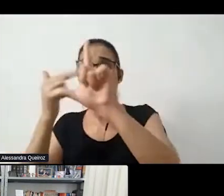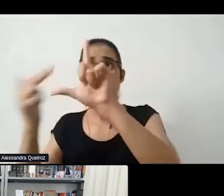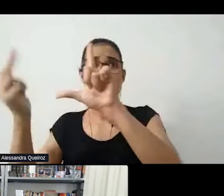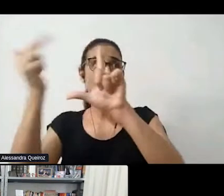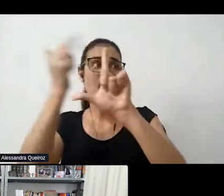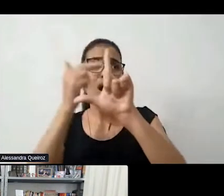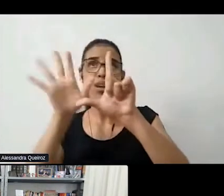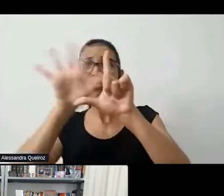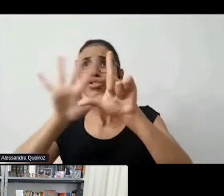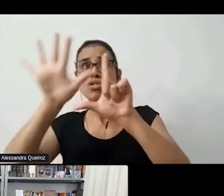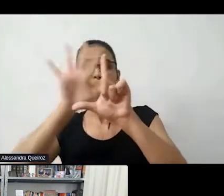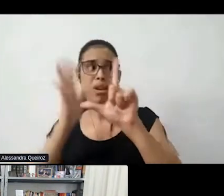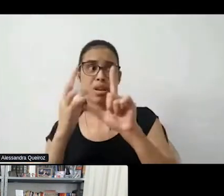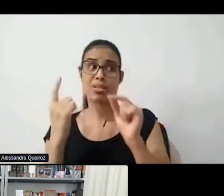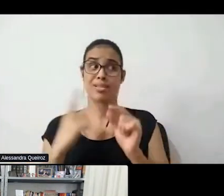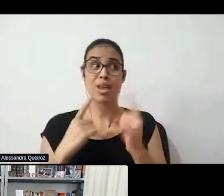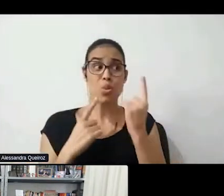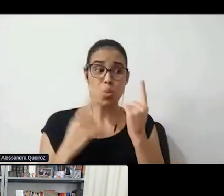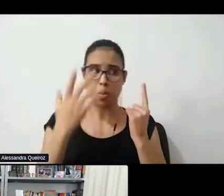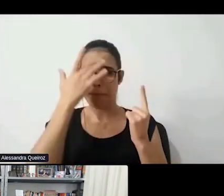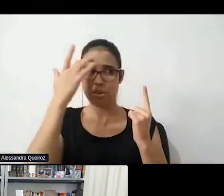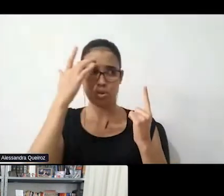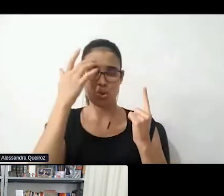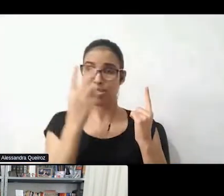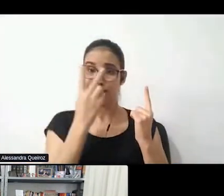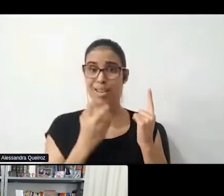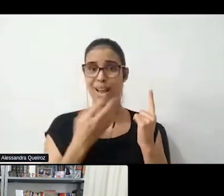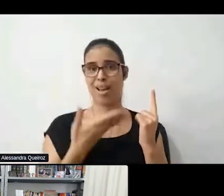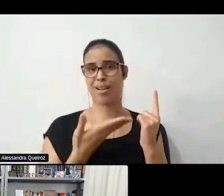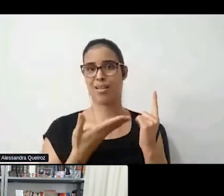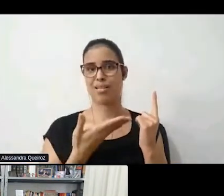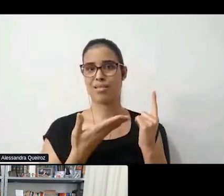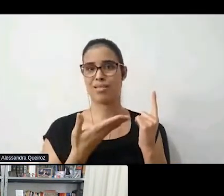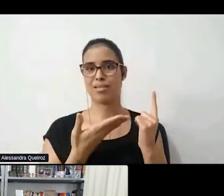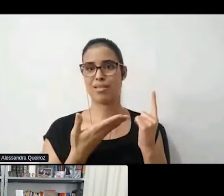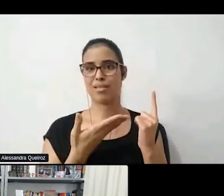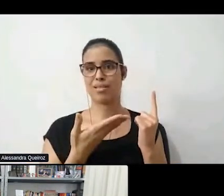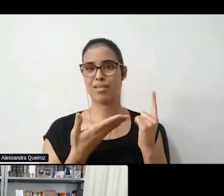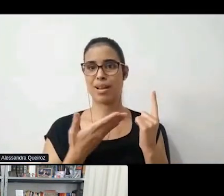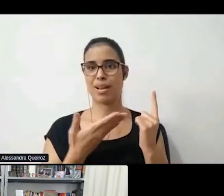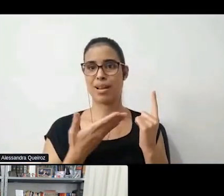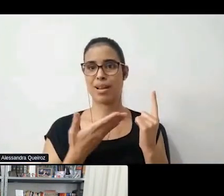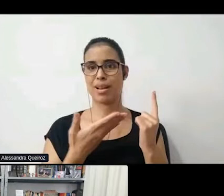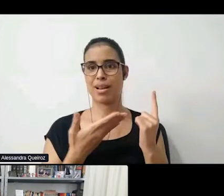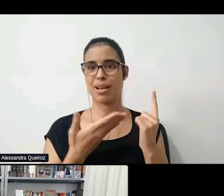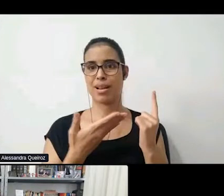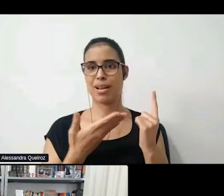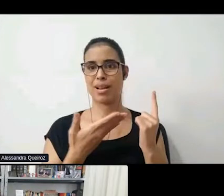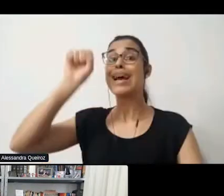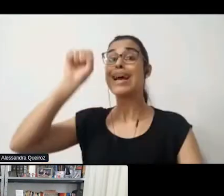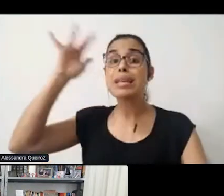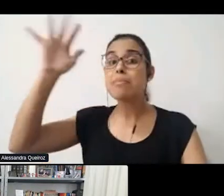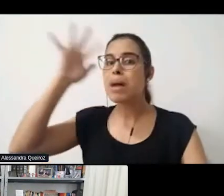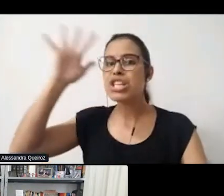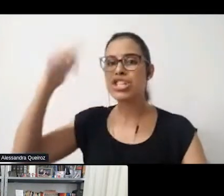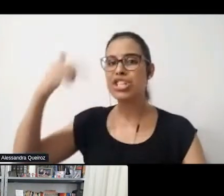time. E aí eu falei, eu só joguei uma pergunta, eu falei, olha, imagina se eu não estivesse